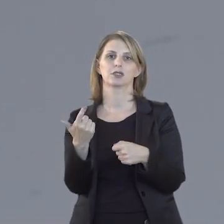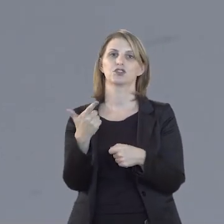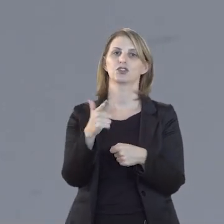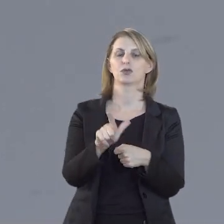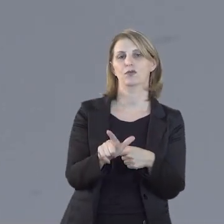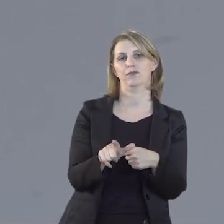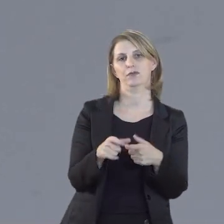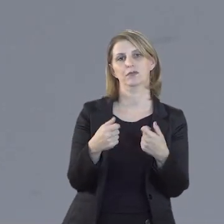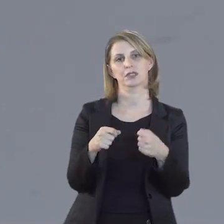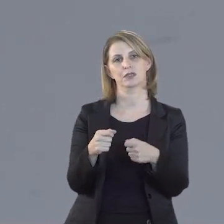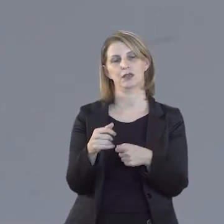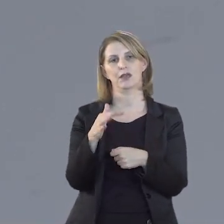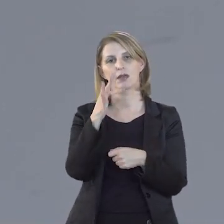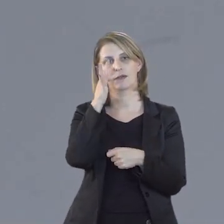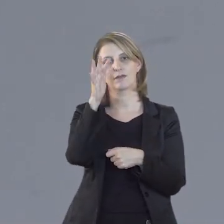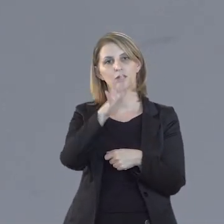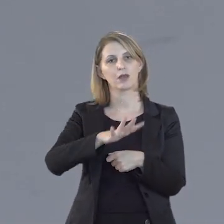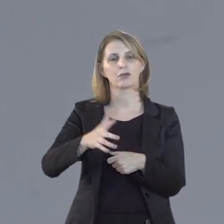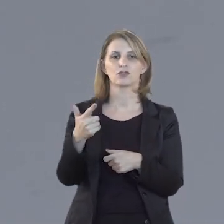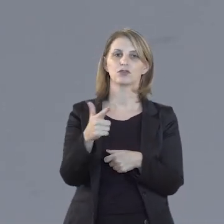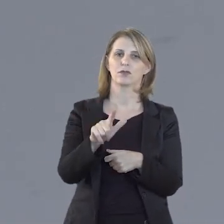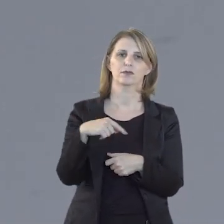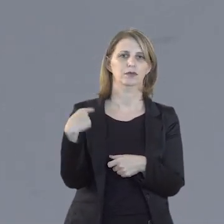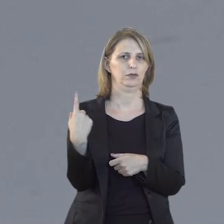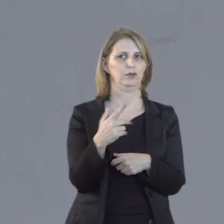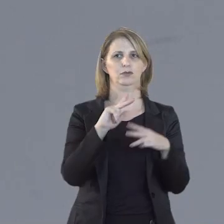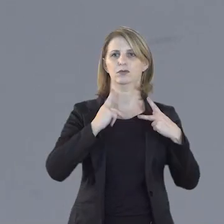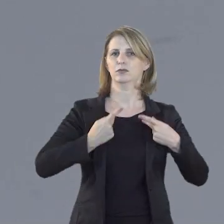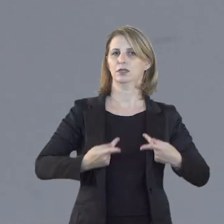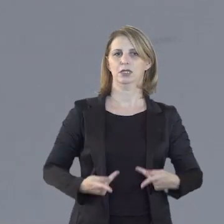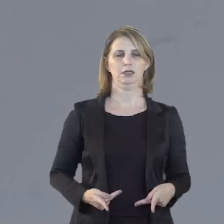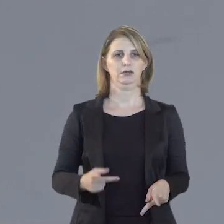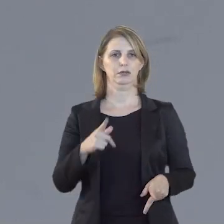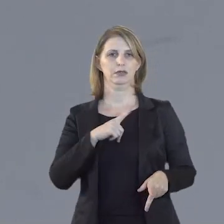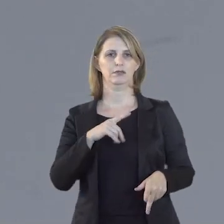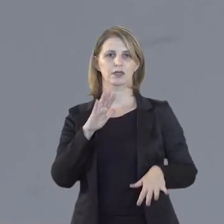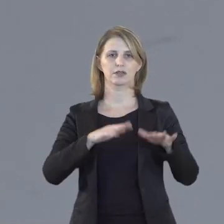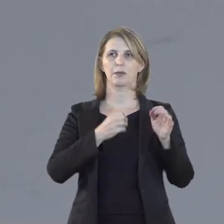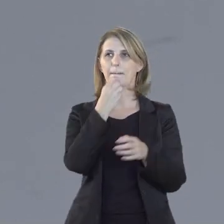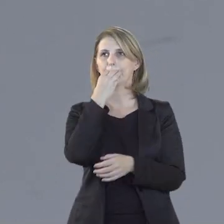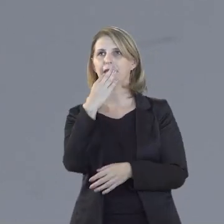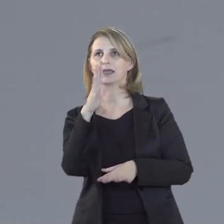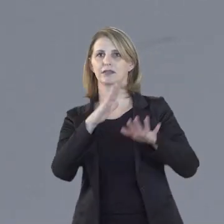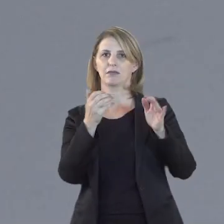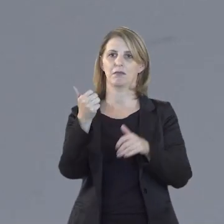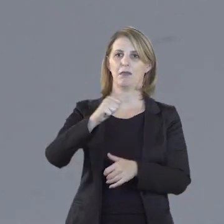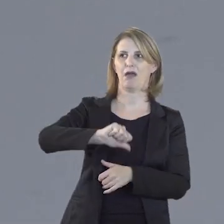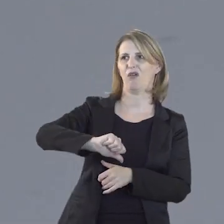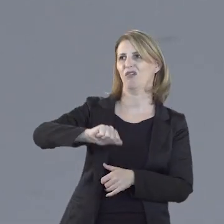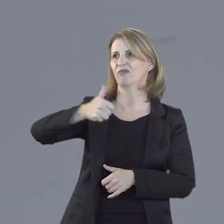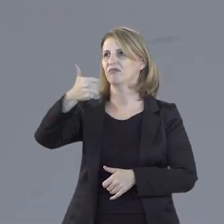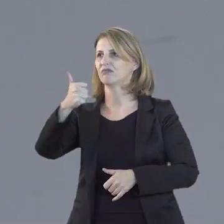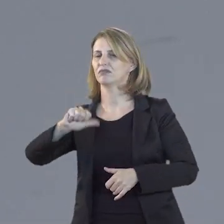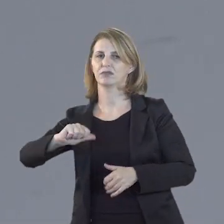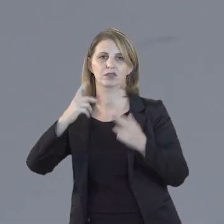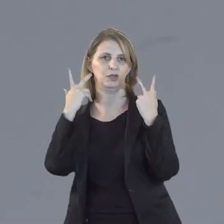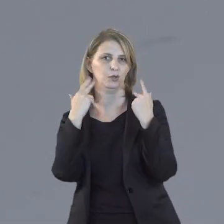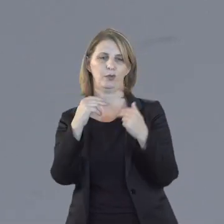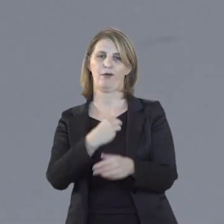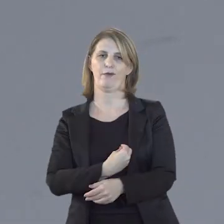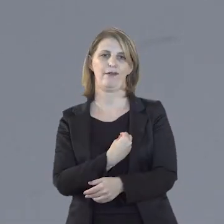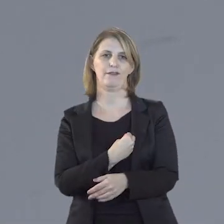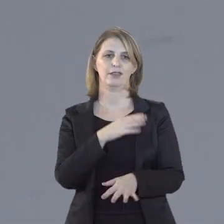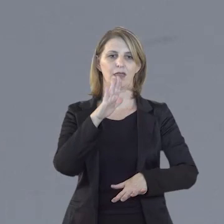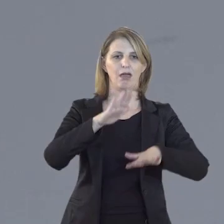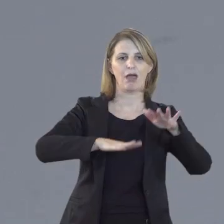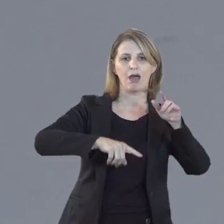adiante você venha novamente necessitar, porque, né, nós somos seres humanos, a gente tem altos e baixos, né? Então, assim, durante o